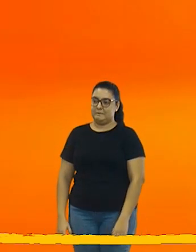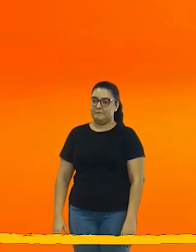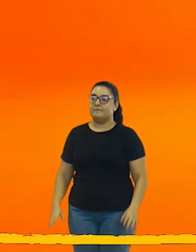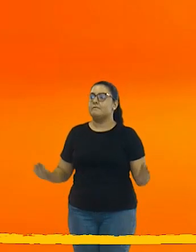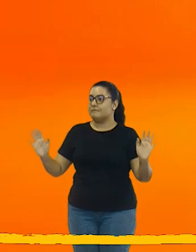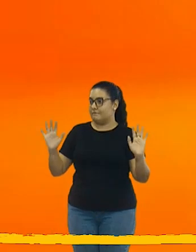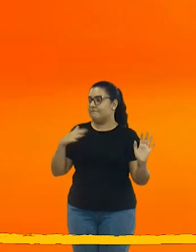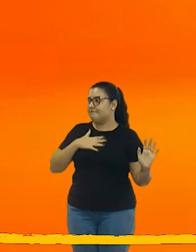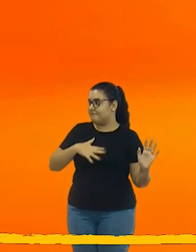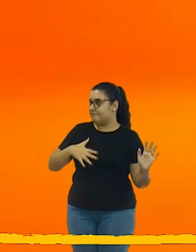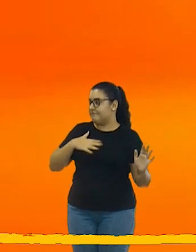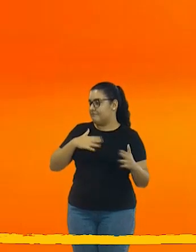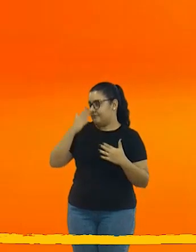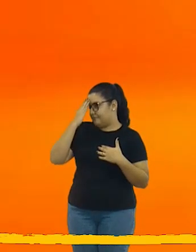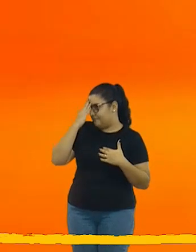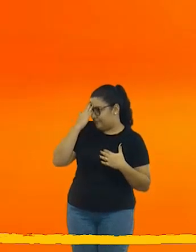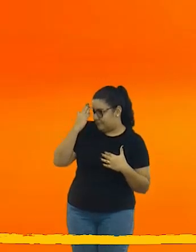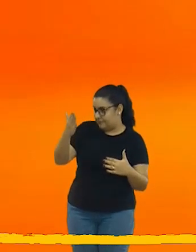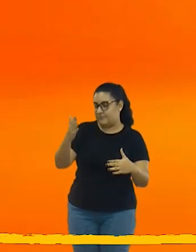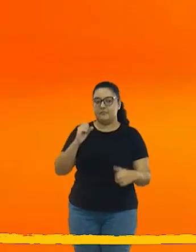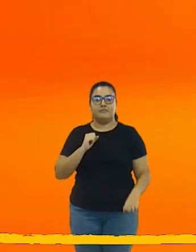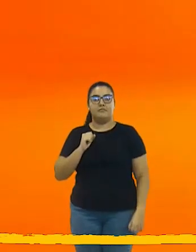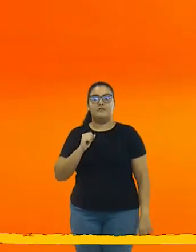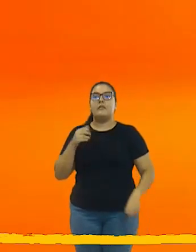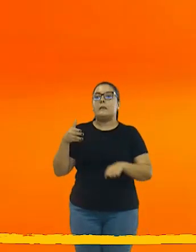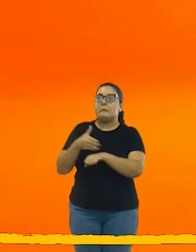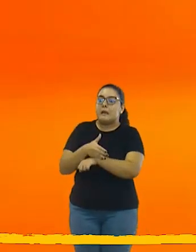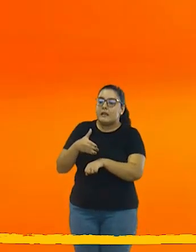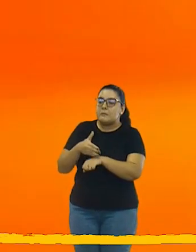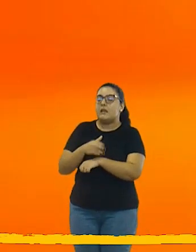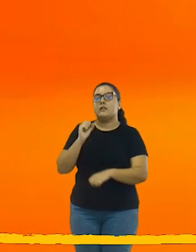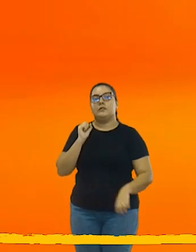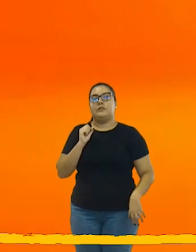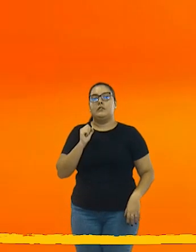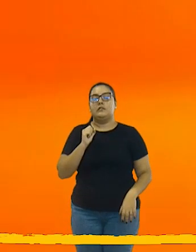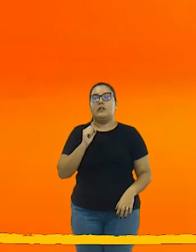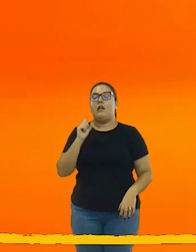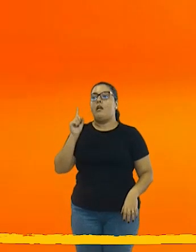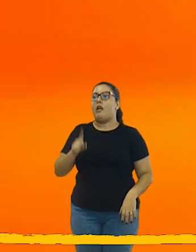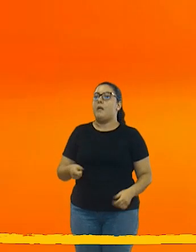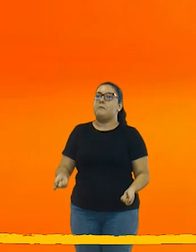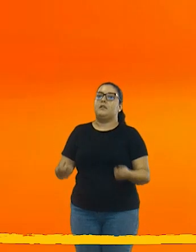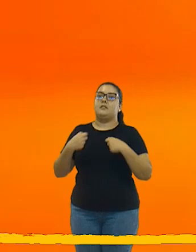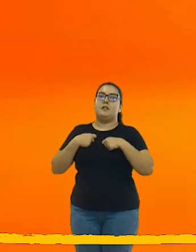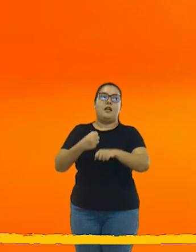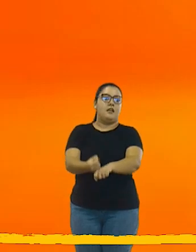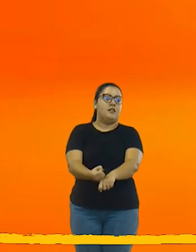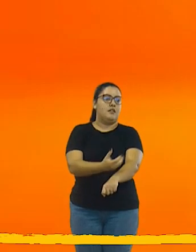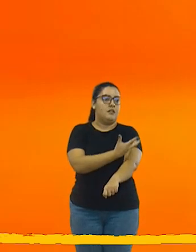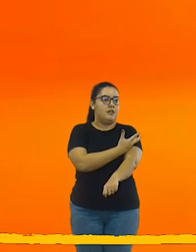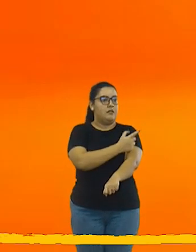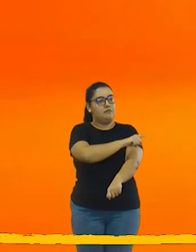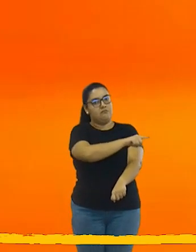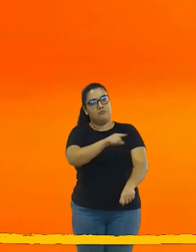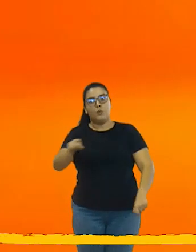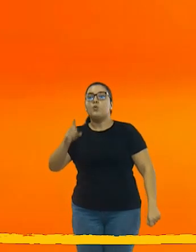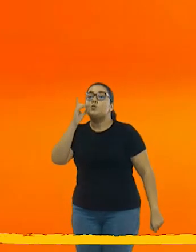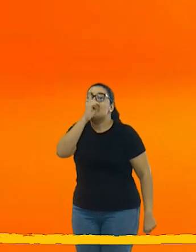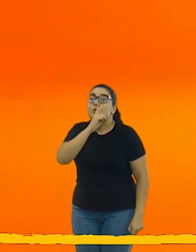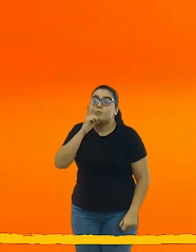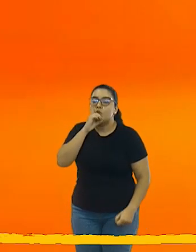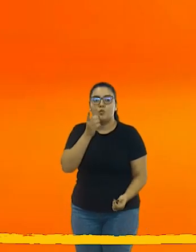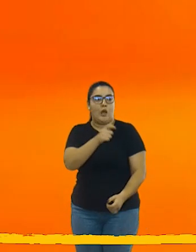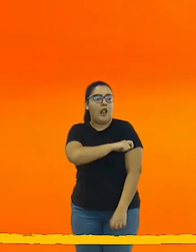Galera, também gostaria de agradecer, tá? A participação. É muito emocionante ver um pessoal no domingo